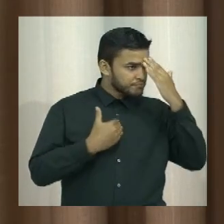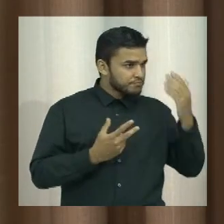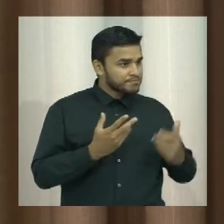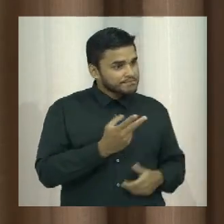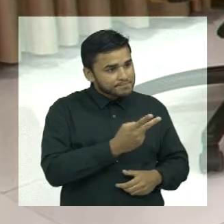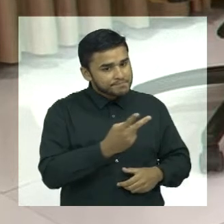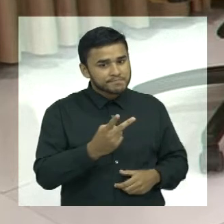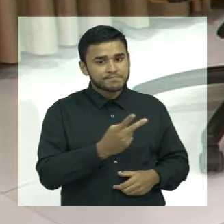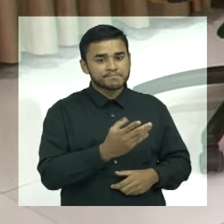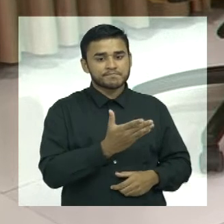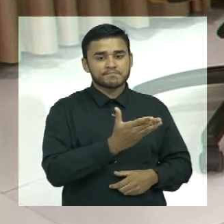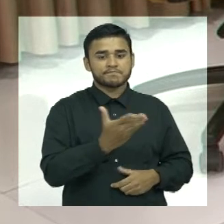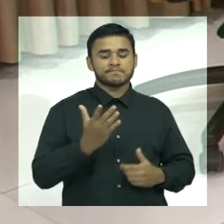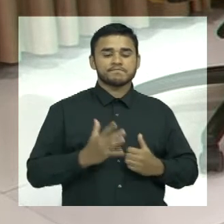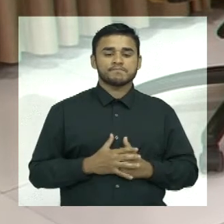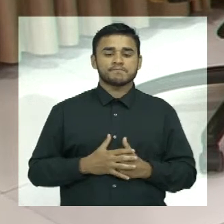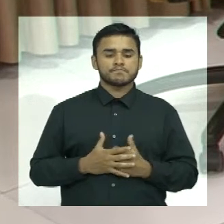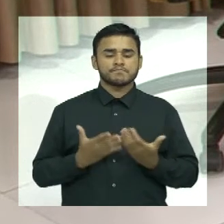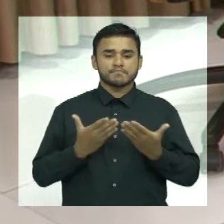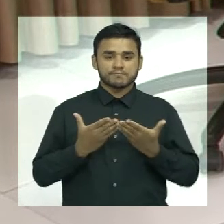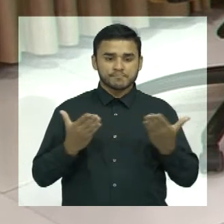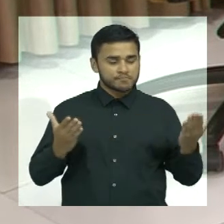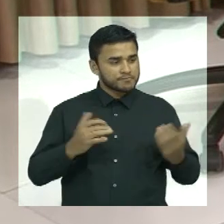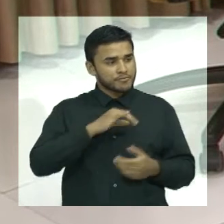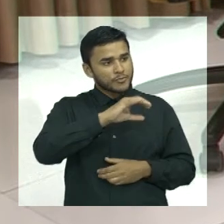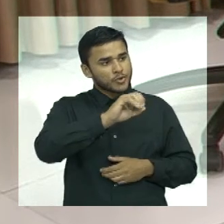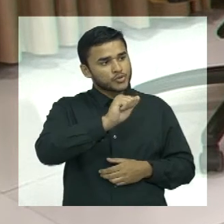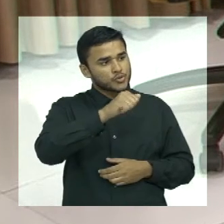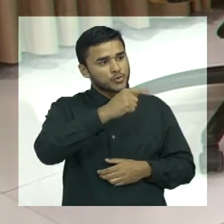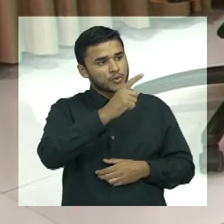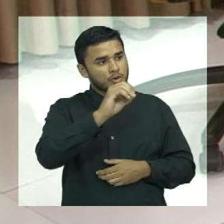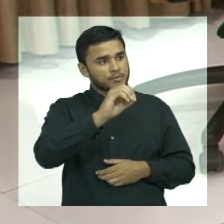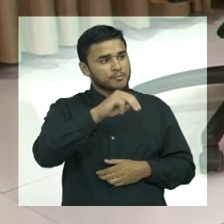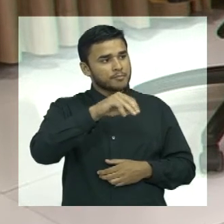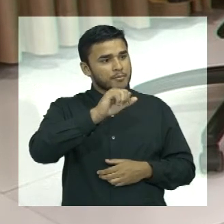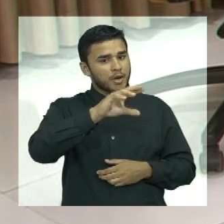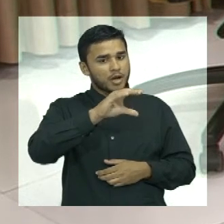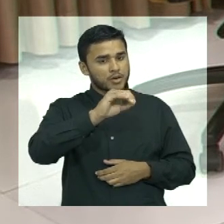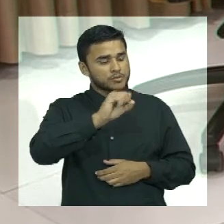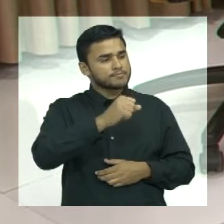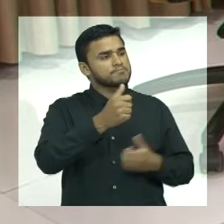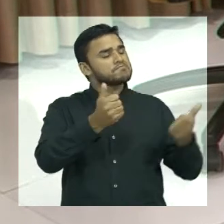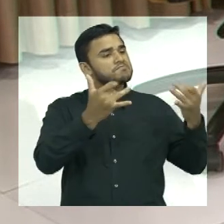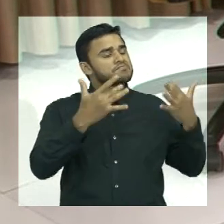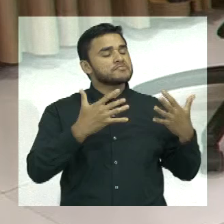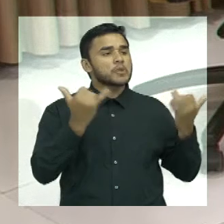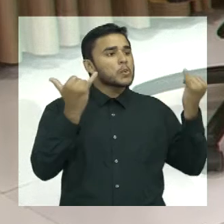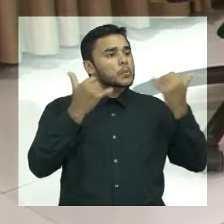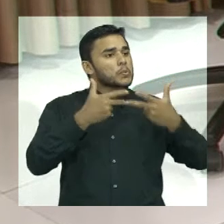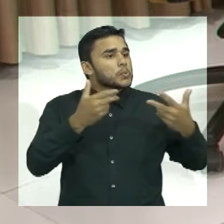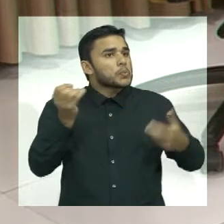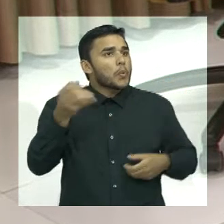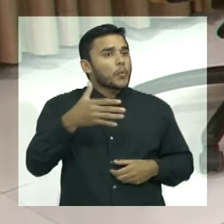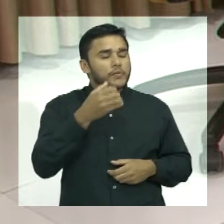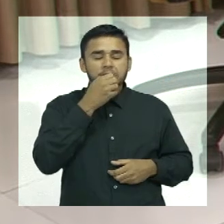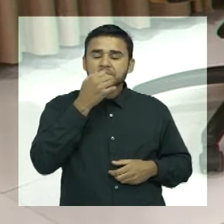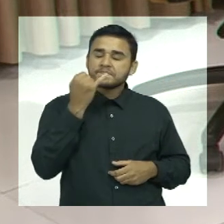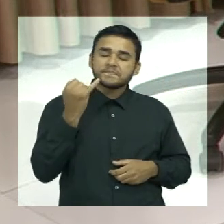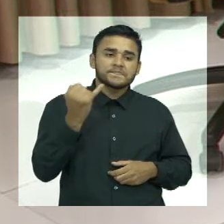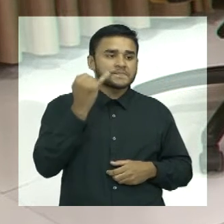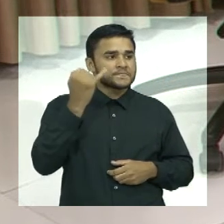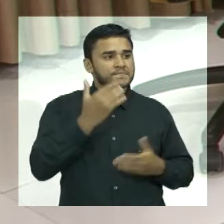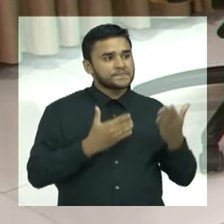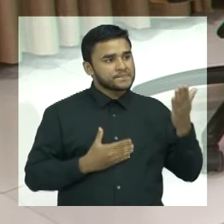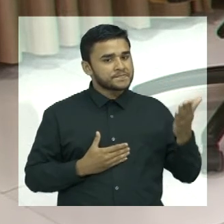presença de vocês em nome de toda a equipe, né? O nosso convidado, Dr. João Marcos, que bom recebê-lo e saber dessas novidades, né? Eu já estou aqui